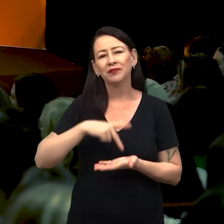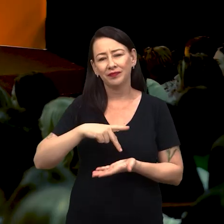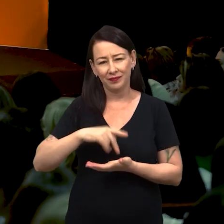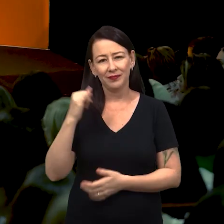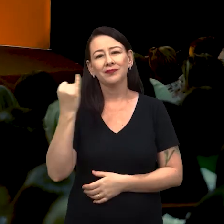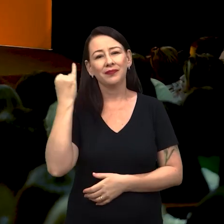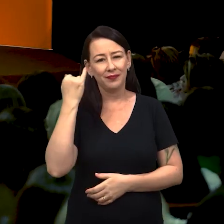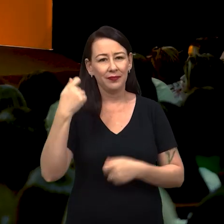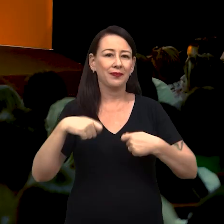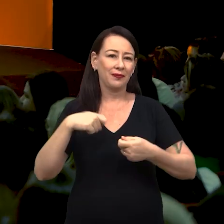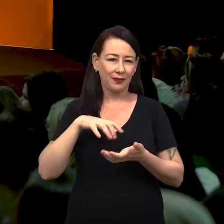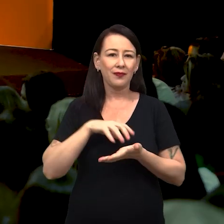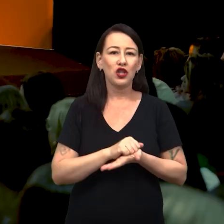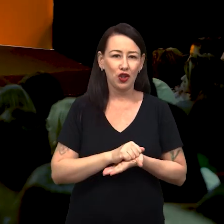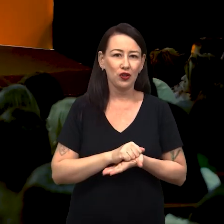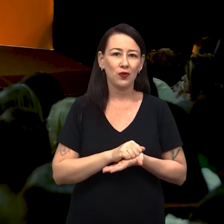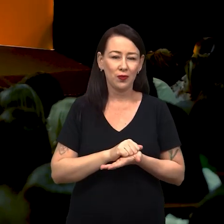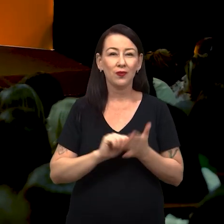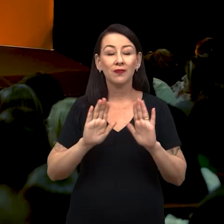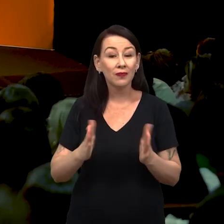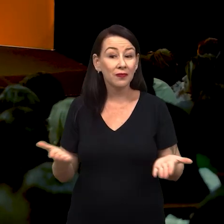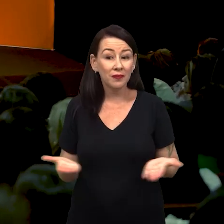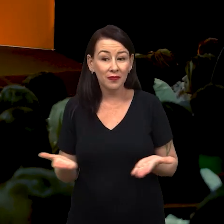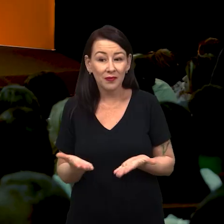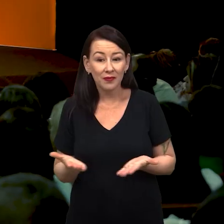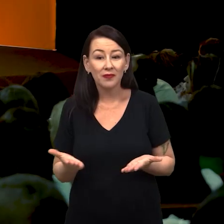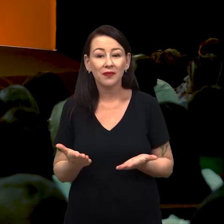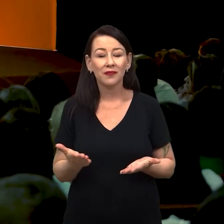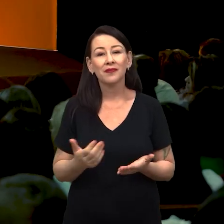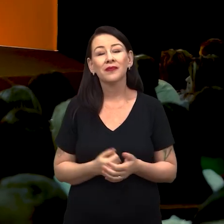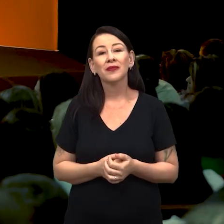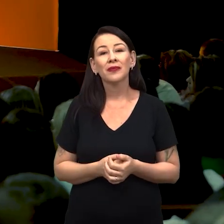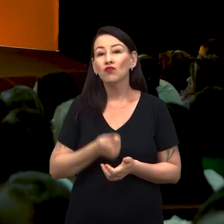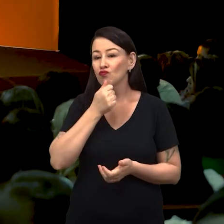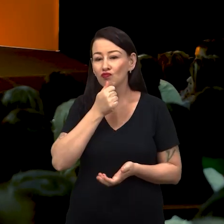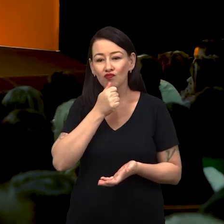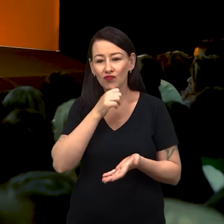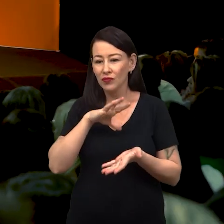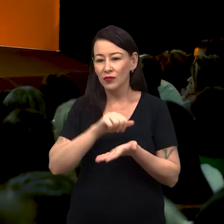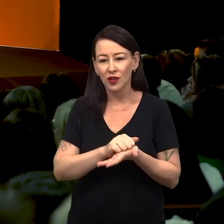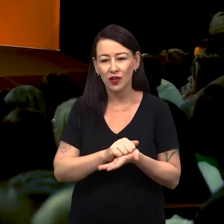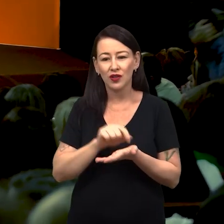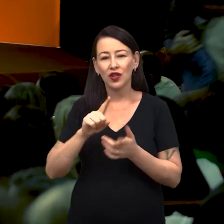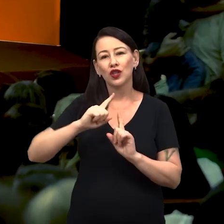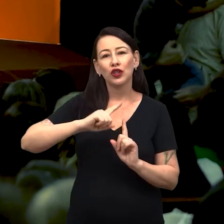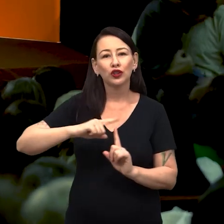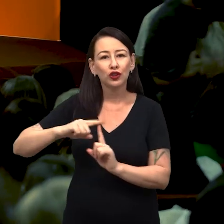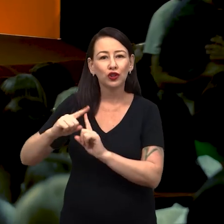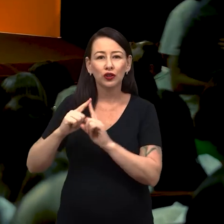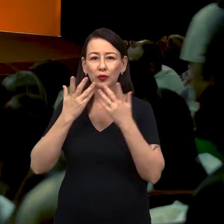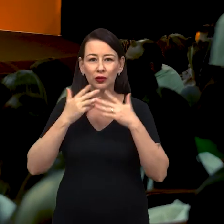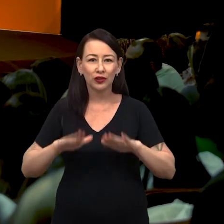agora me ocorreu assim, mesmo não tendo sido registrada, né? Essa infância, por exemplo, né? Das